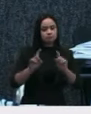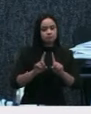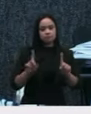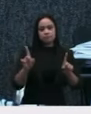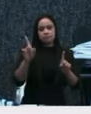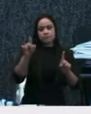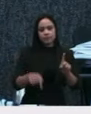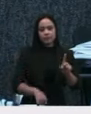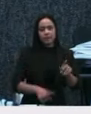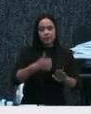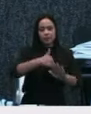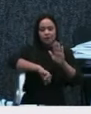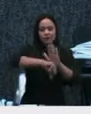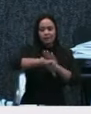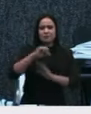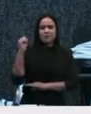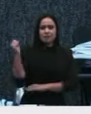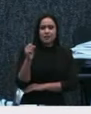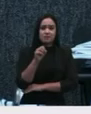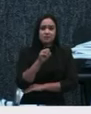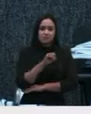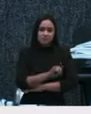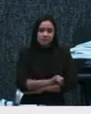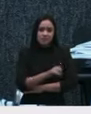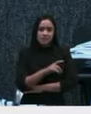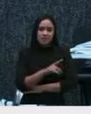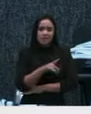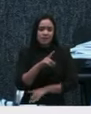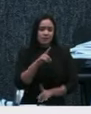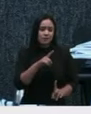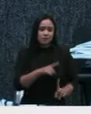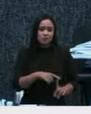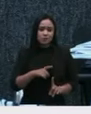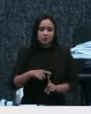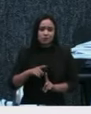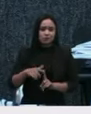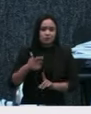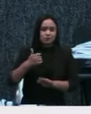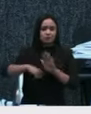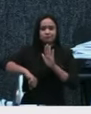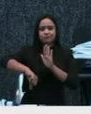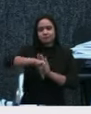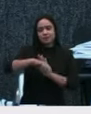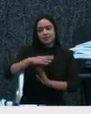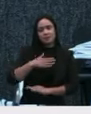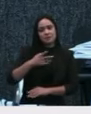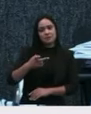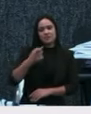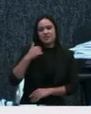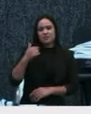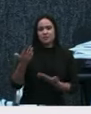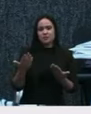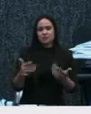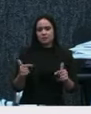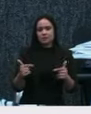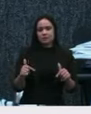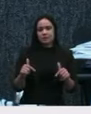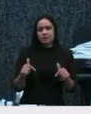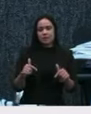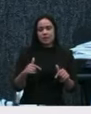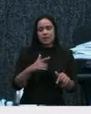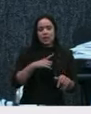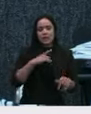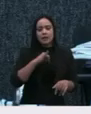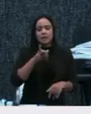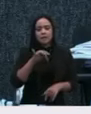é uma infração Grave Se é que foi algum tipo de infração na minha visão não foi nem infração muito menos